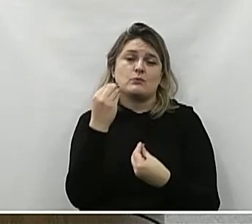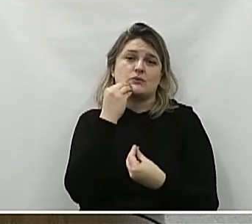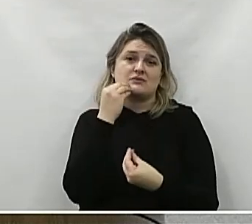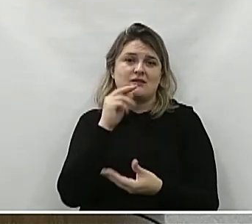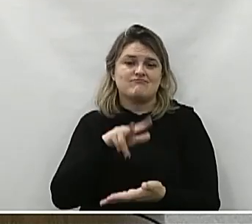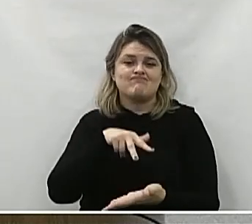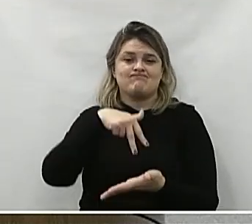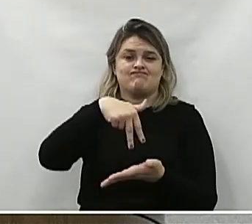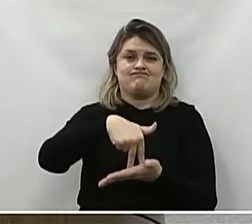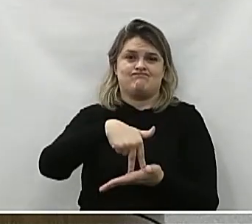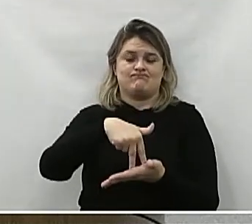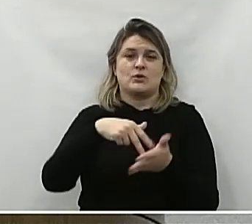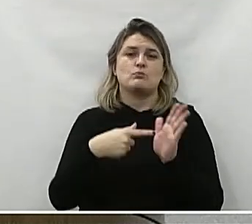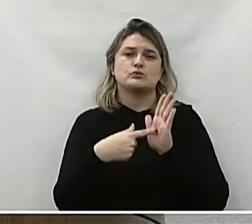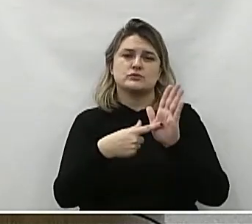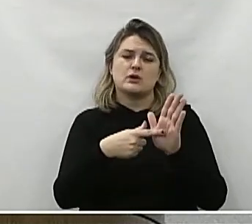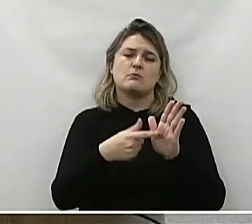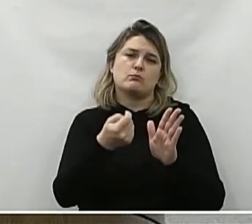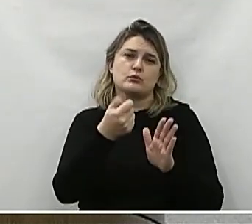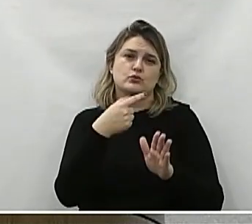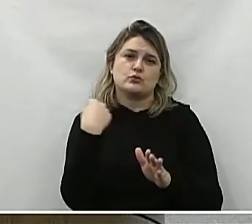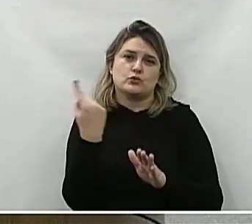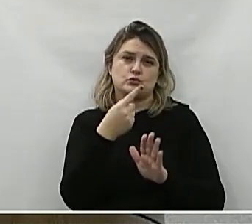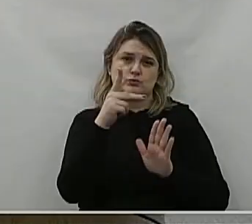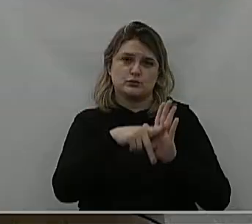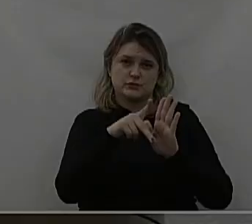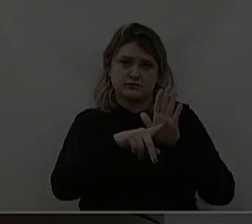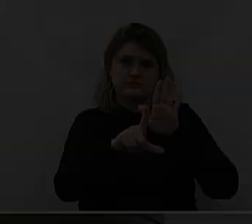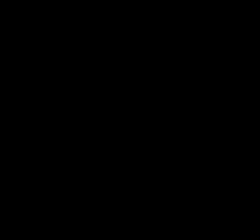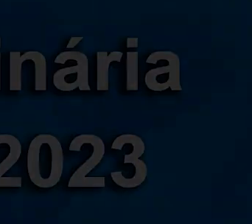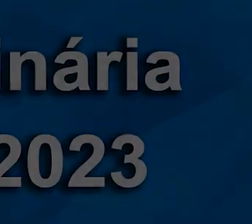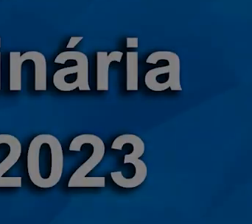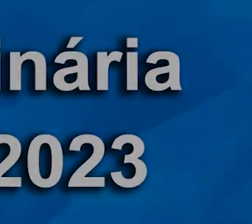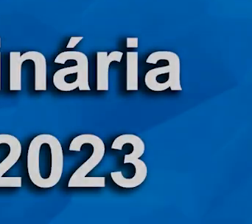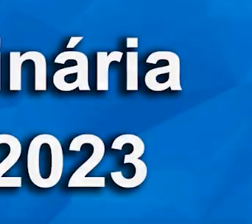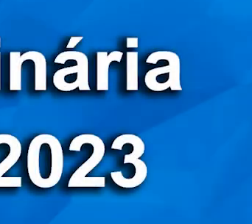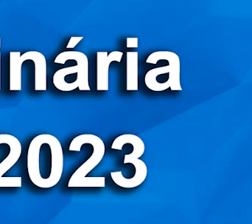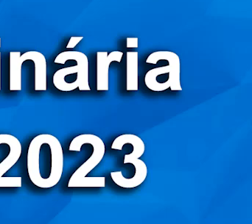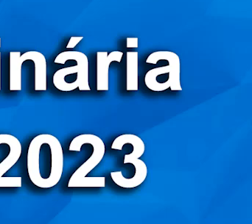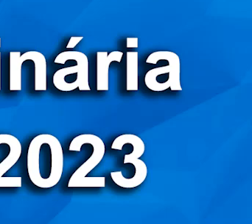oportunidade de estarmos demonstrando um pouco sobre esse projeto nosso aqui na cidade